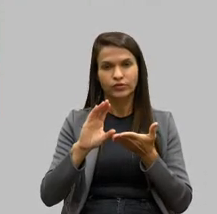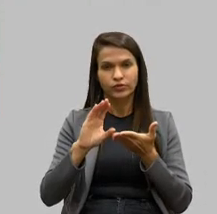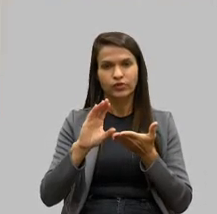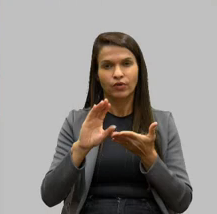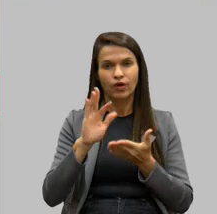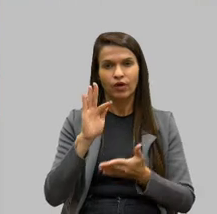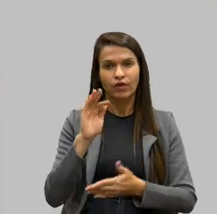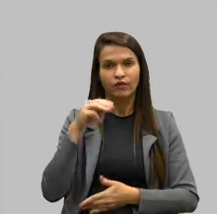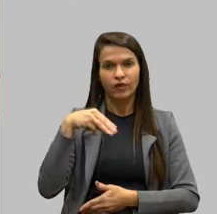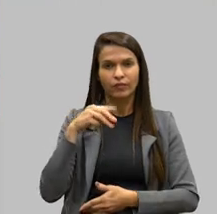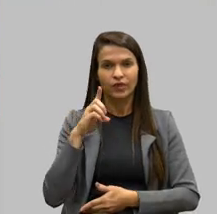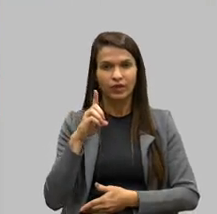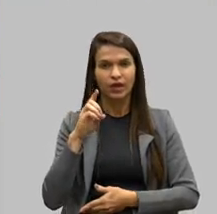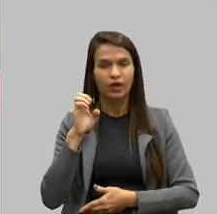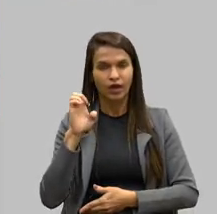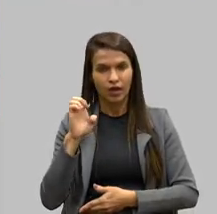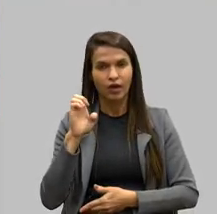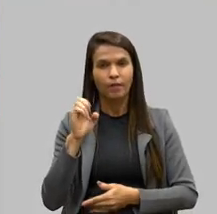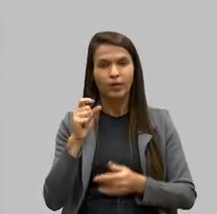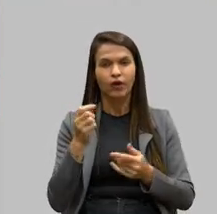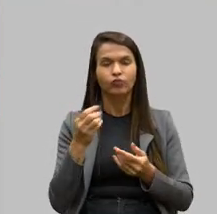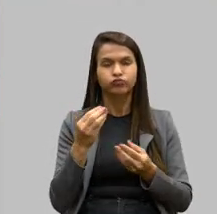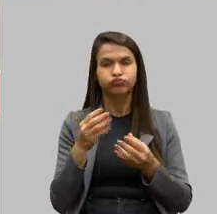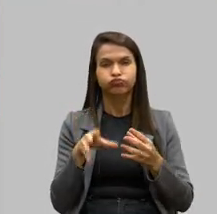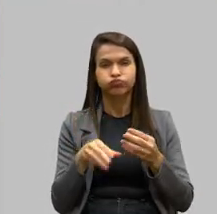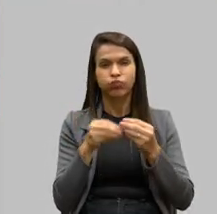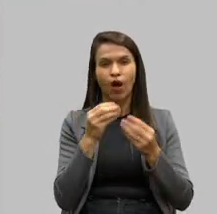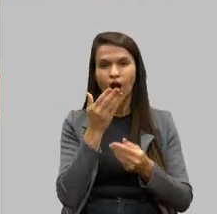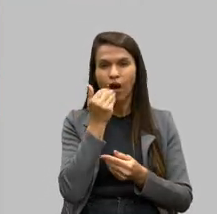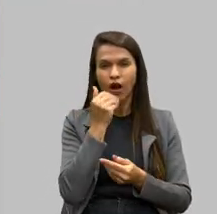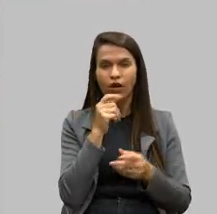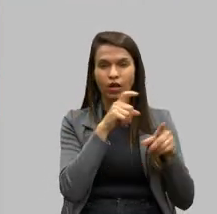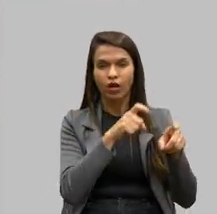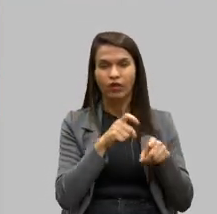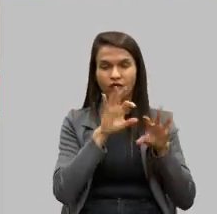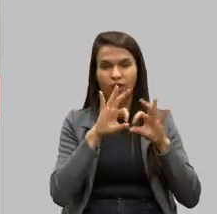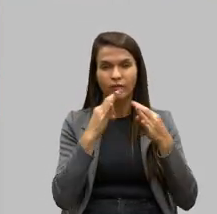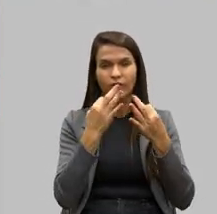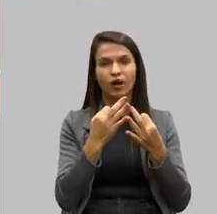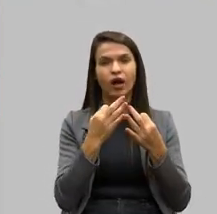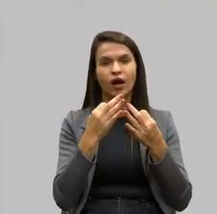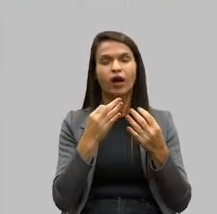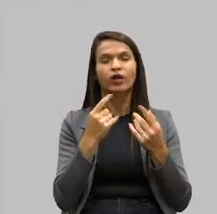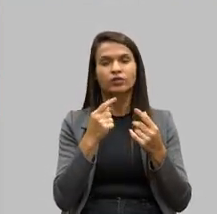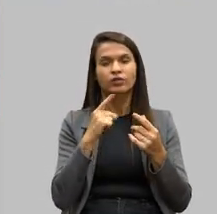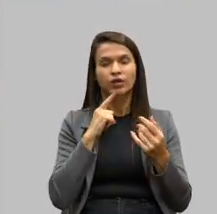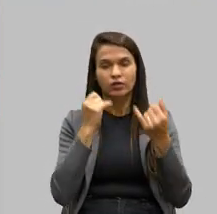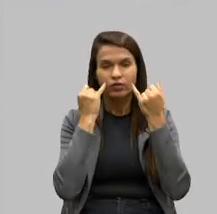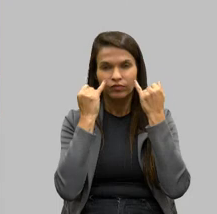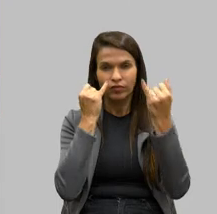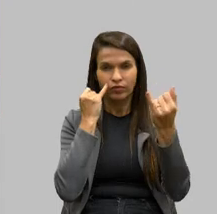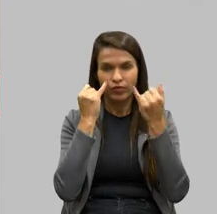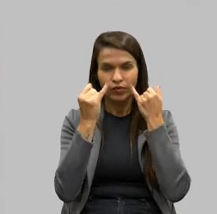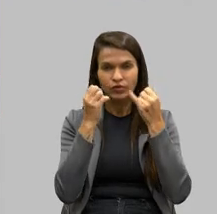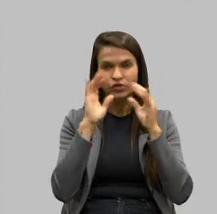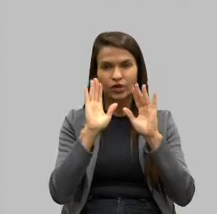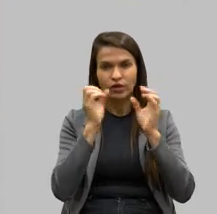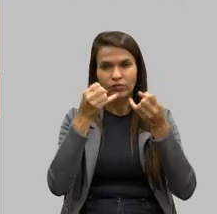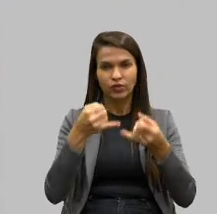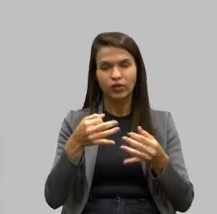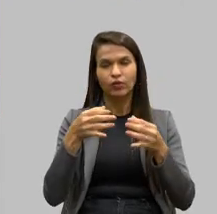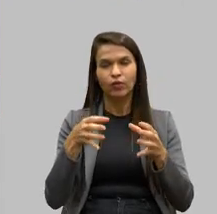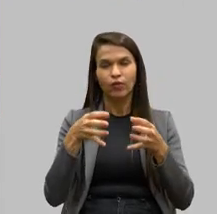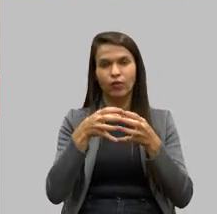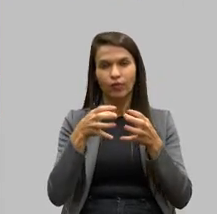FNDE para a aquisição de alimentos oriundos da agricultura familiar. De acordo com informações trazidas pelo gabinete do